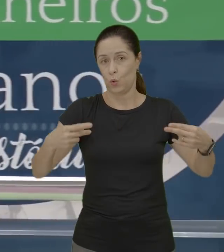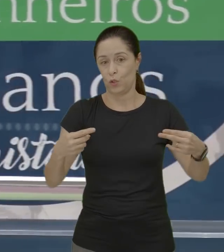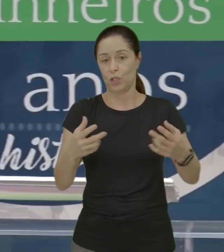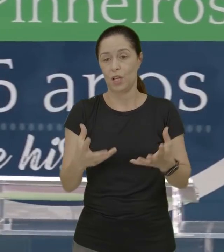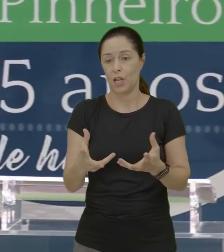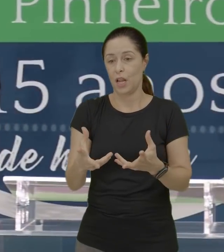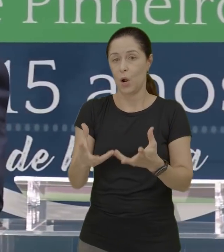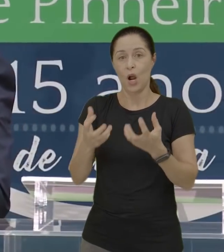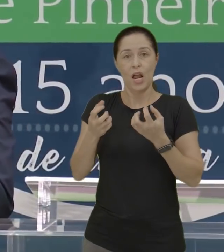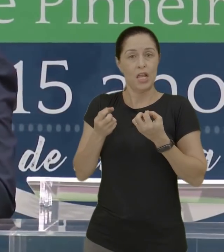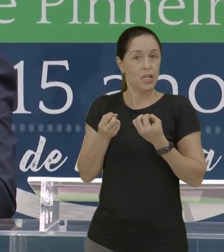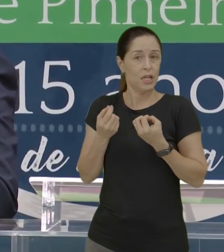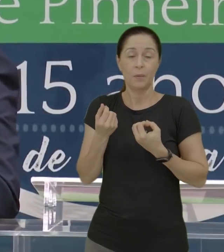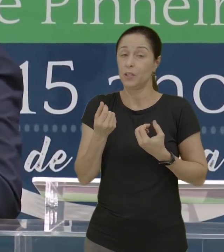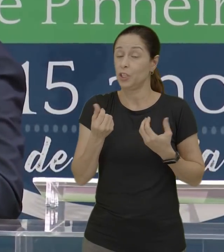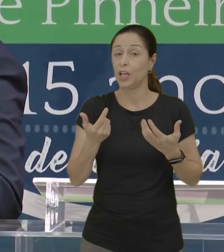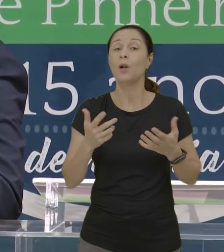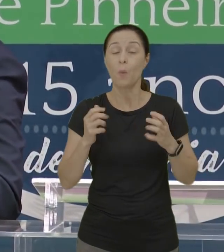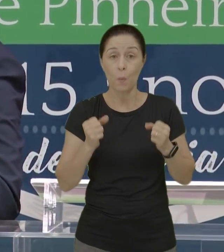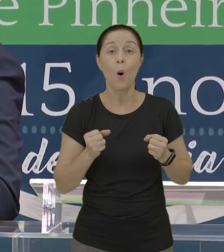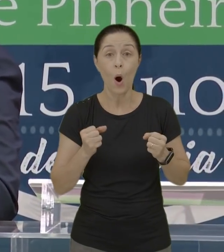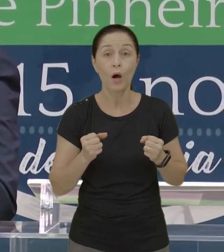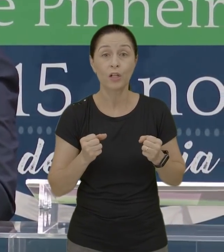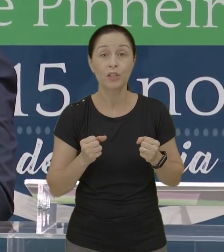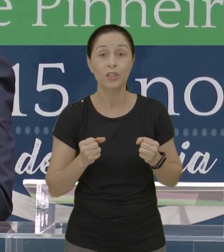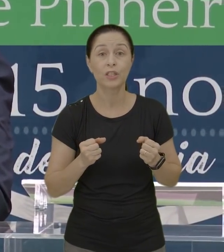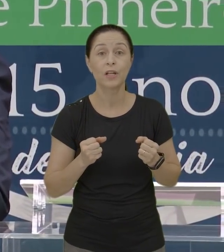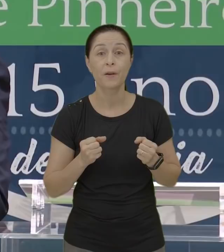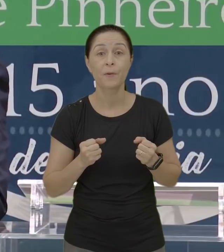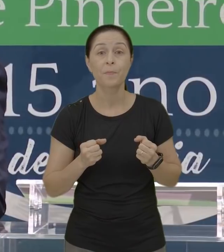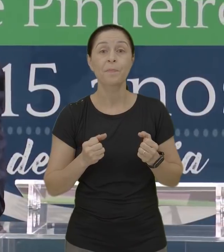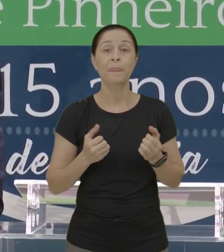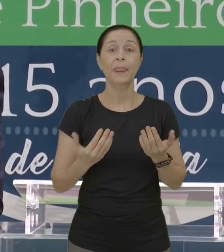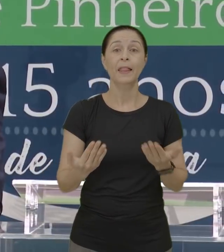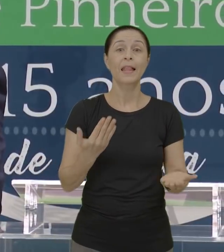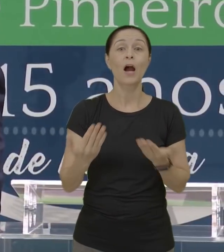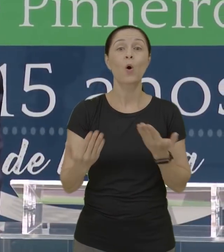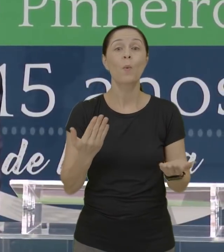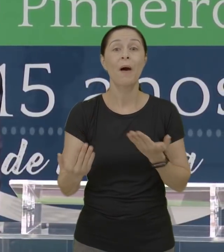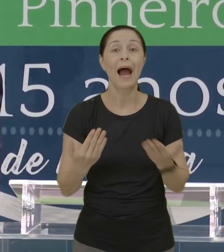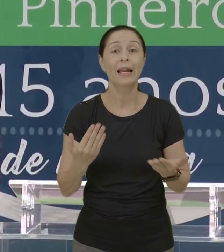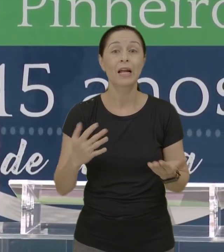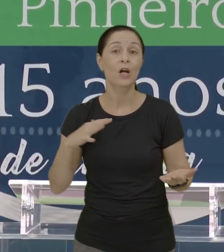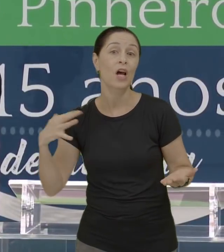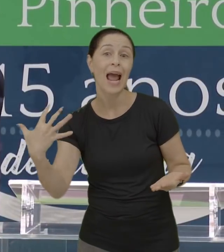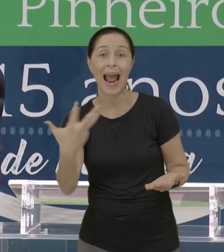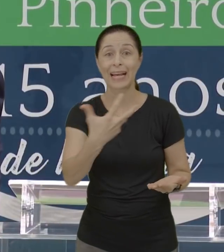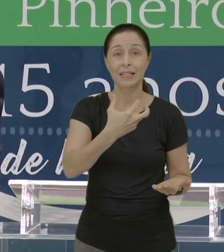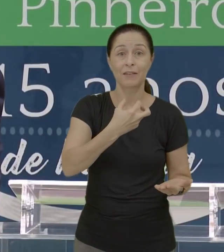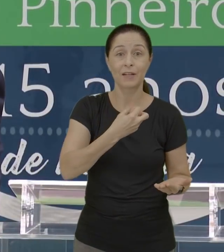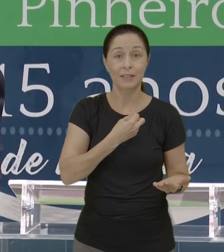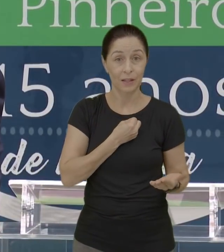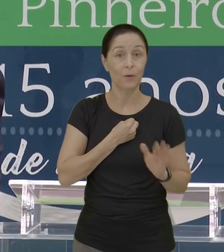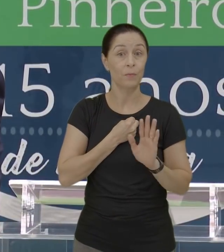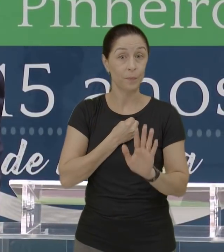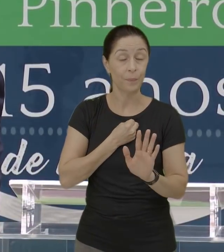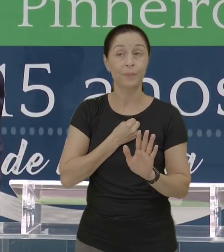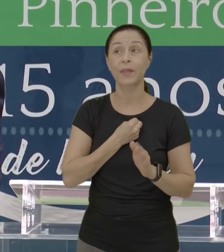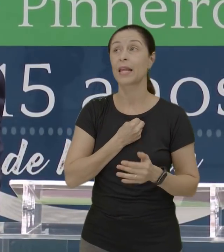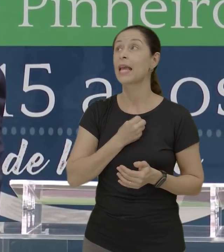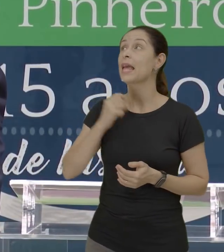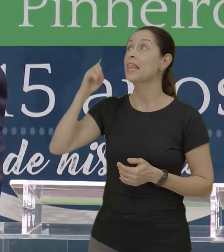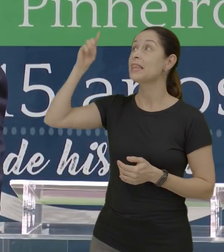graça, mas agora você pode pegar essa lavoura, esse terreno e cultivá-lo, desenvolvê-lo.